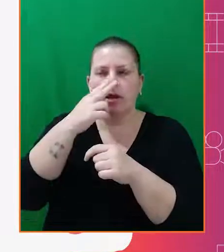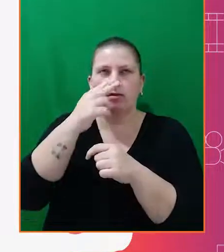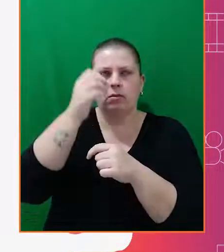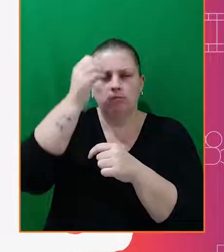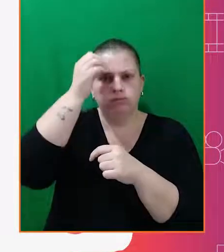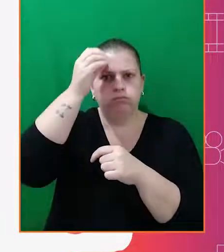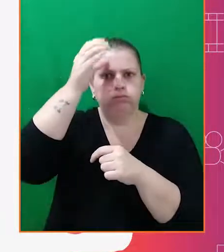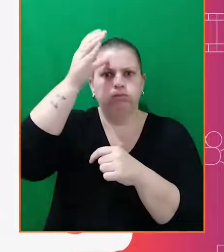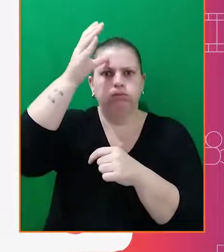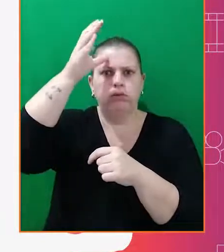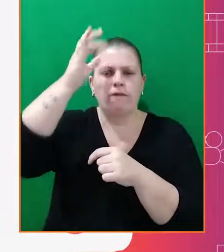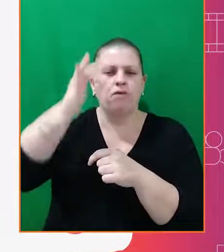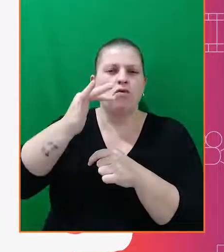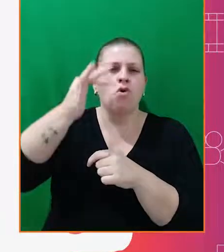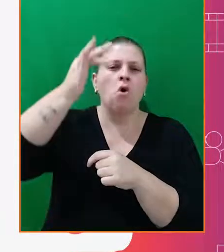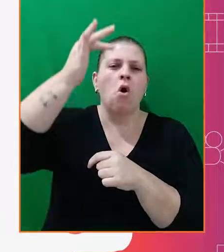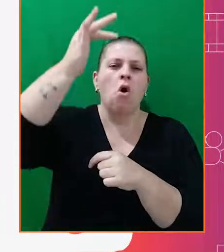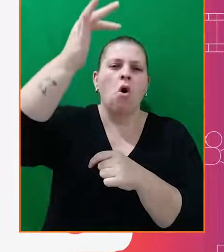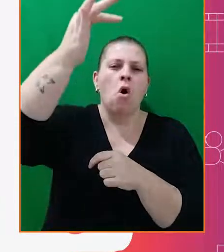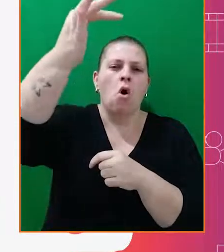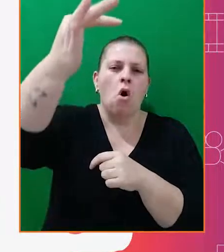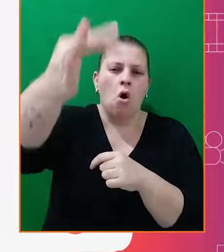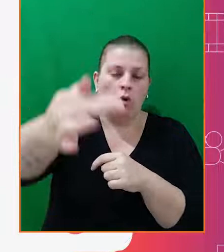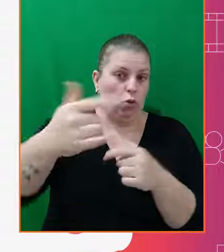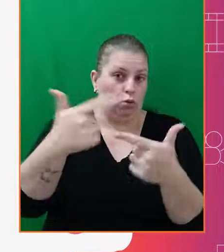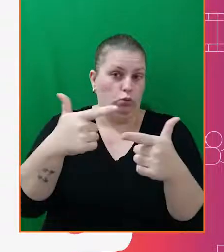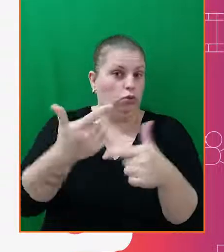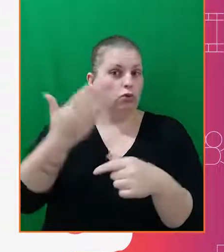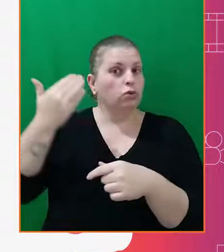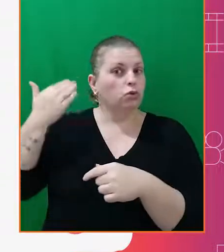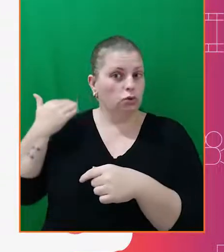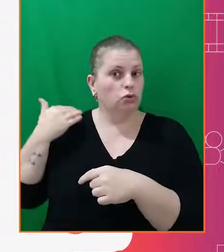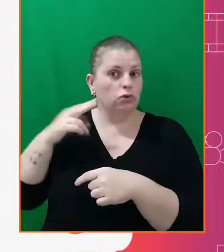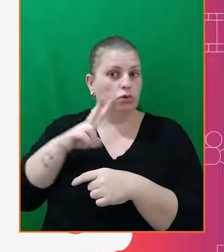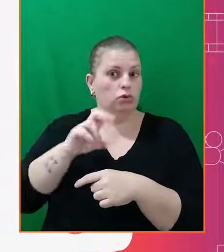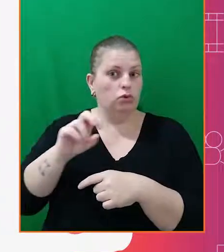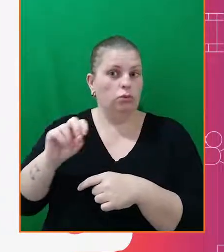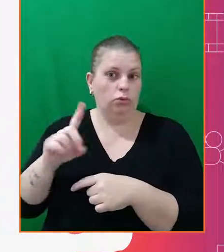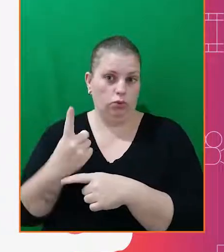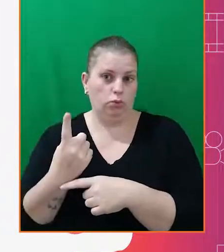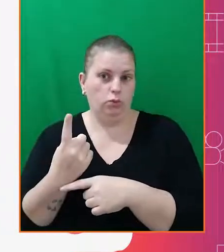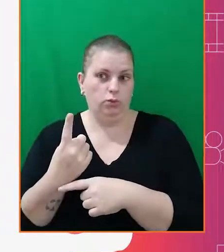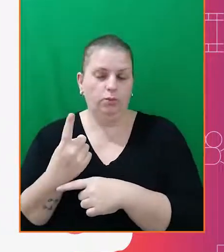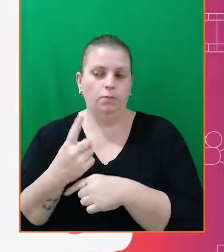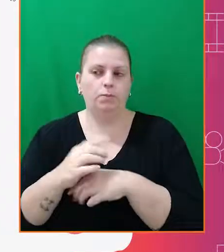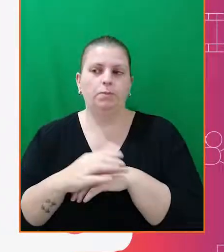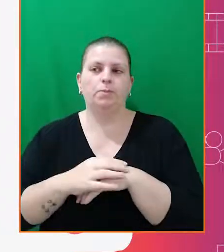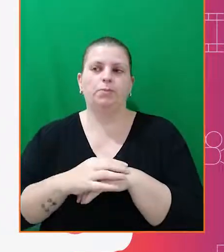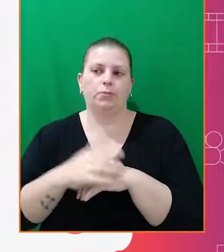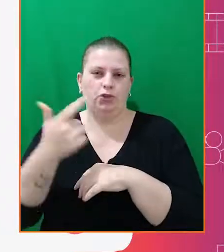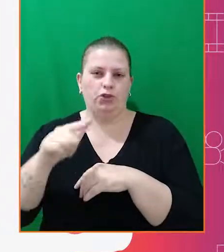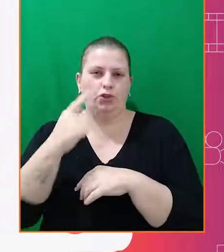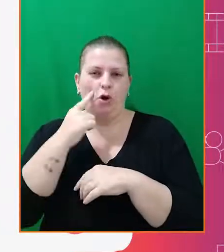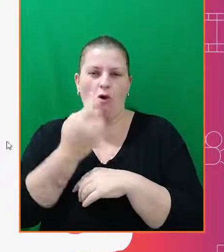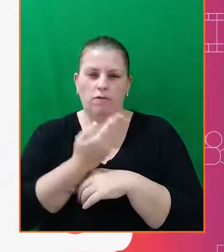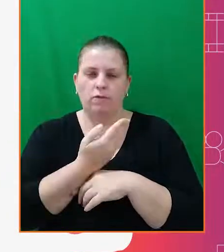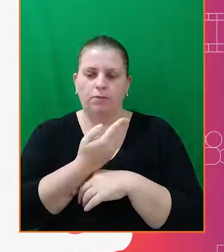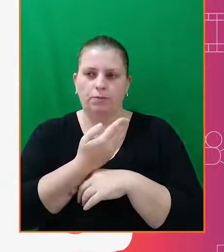toda uma concepção futurista e nuances até então inexistentes na época. Vou botar de novo aqui para nós